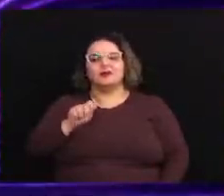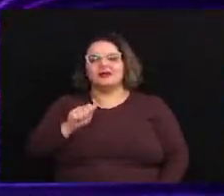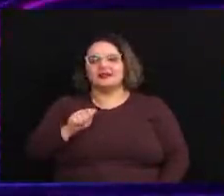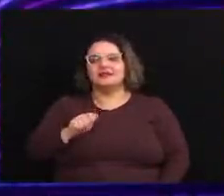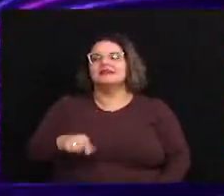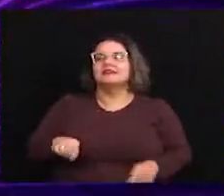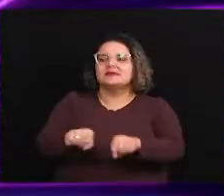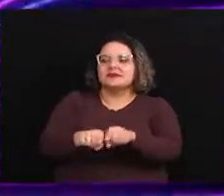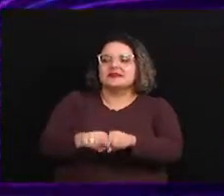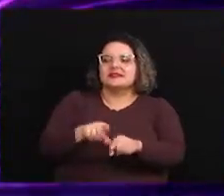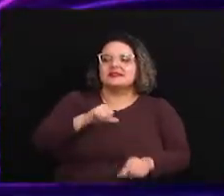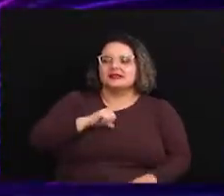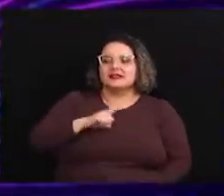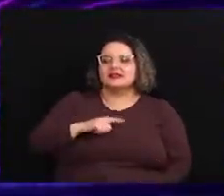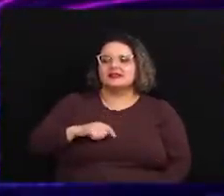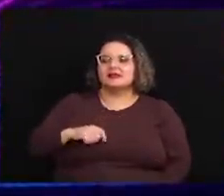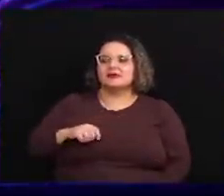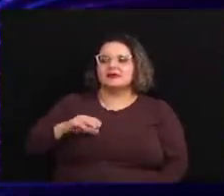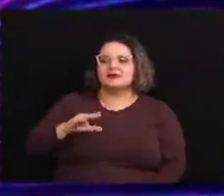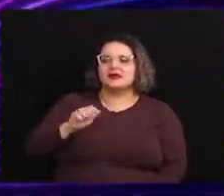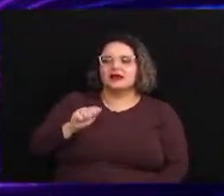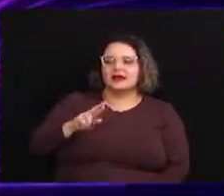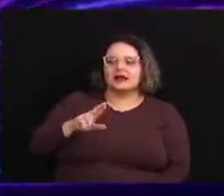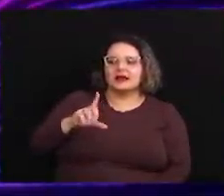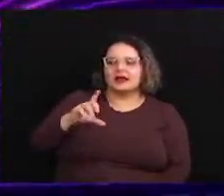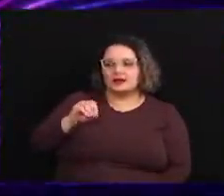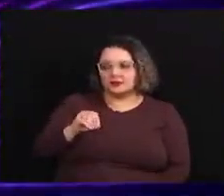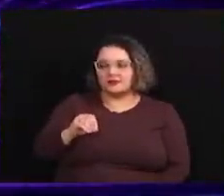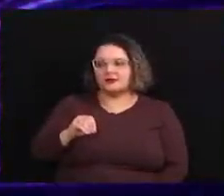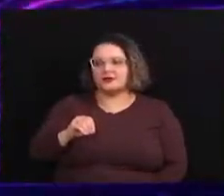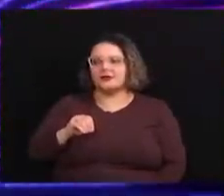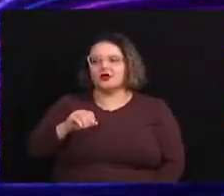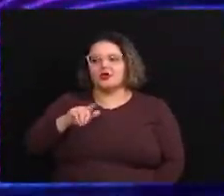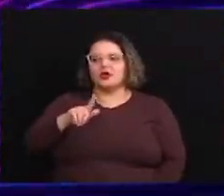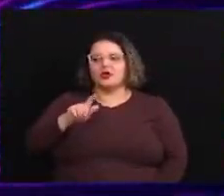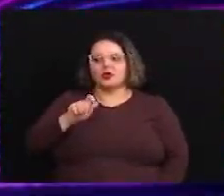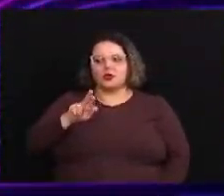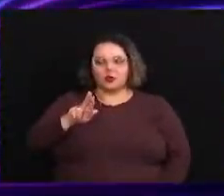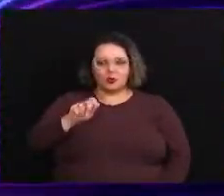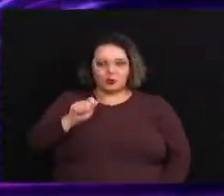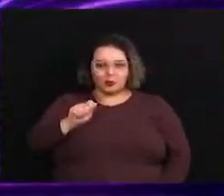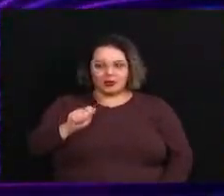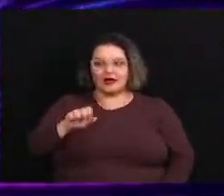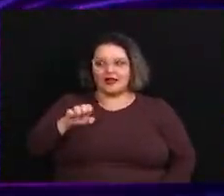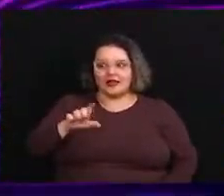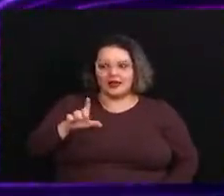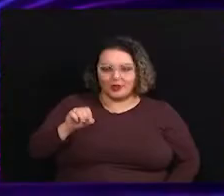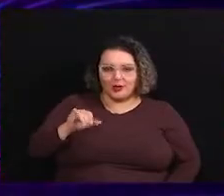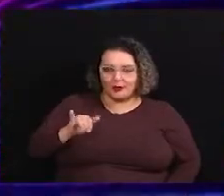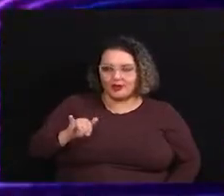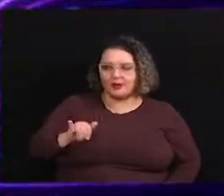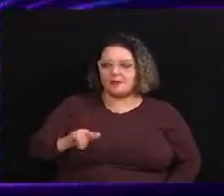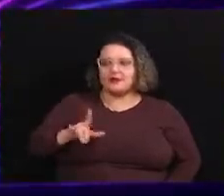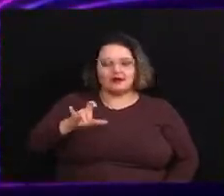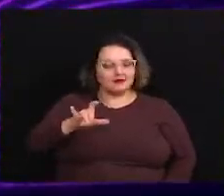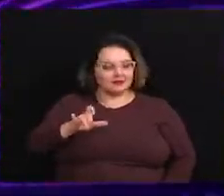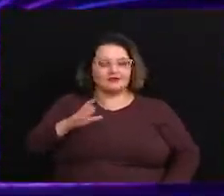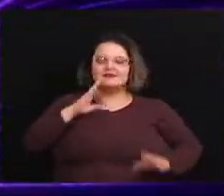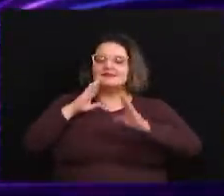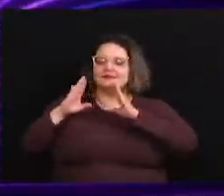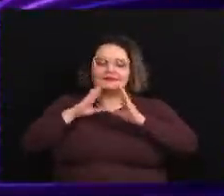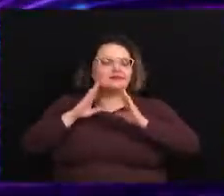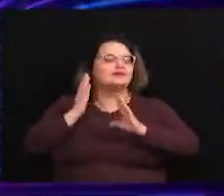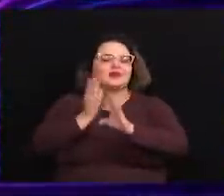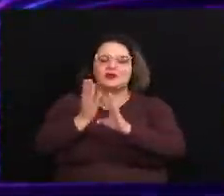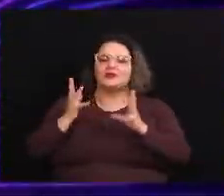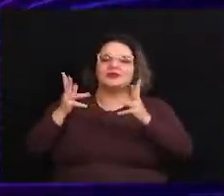No LinkedIn eu tô como meu nome artístico, que é Carla Luan Eloy, tá? Mas me achando no Instagram, no Facebook, você acha todas as minhas